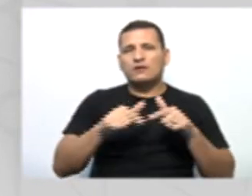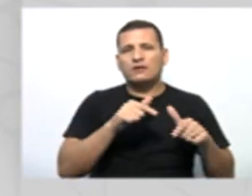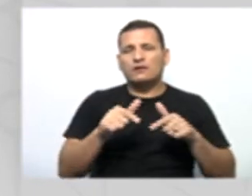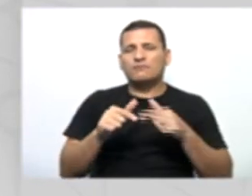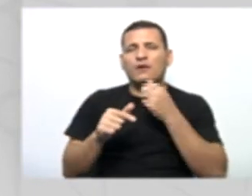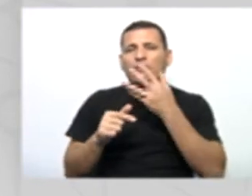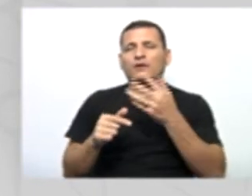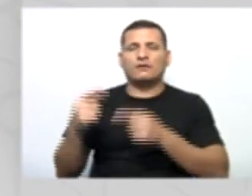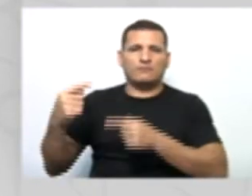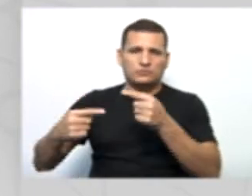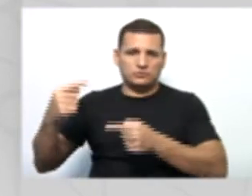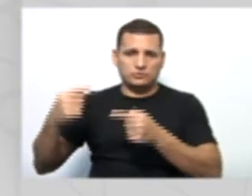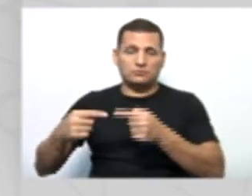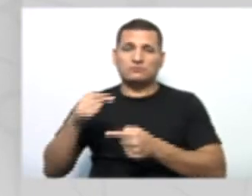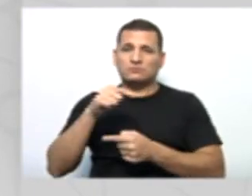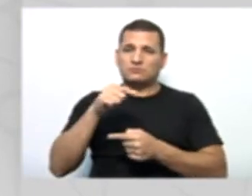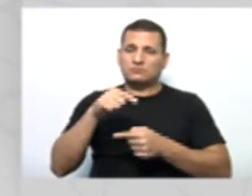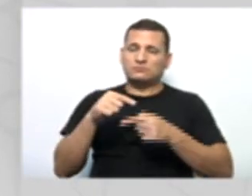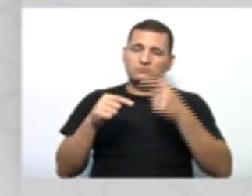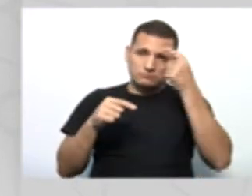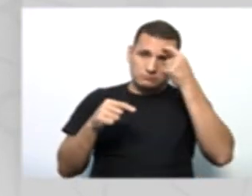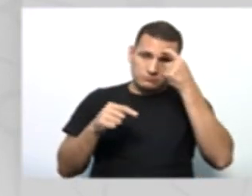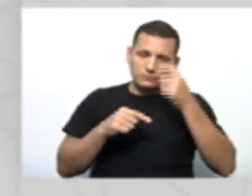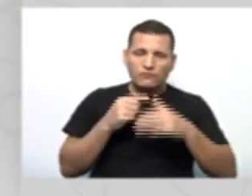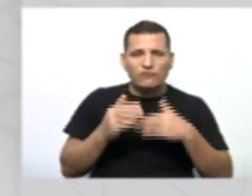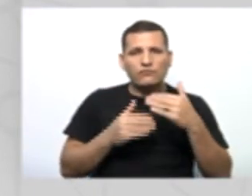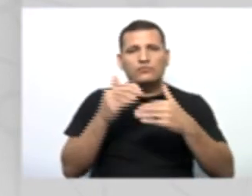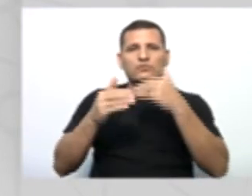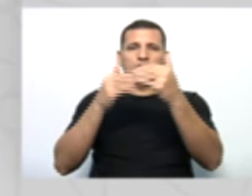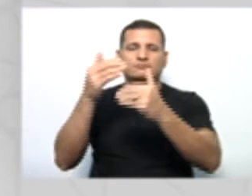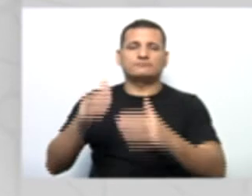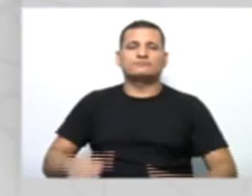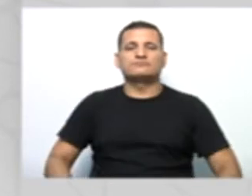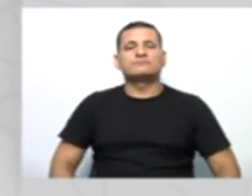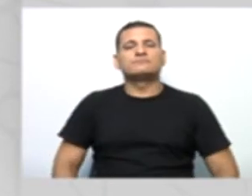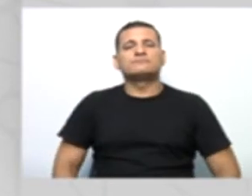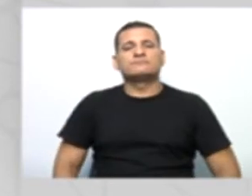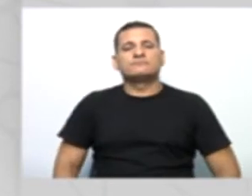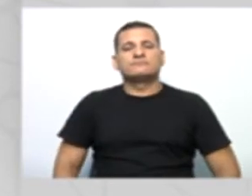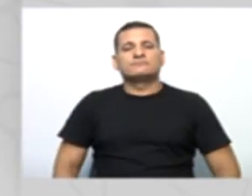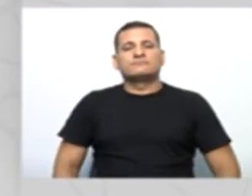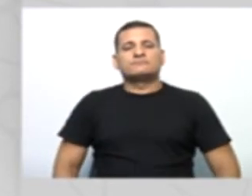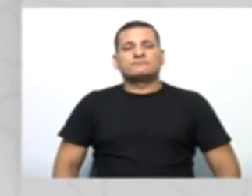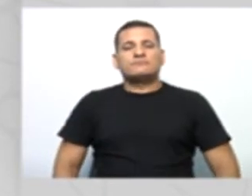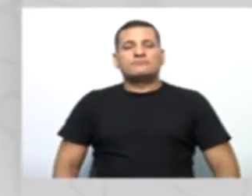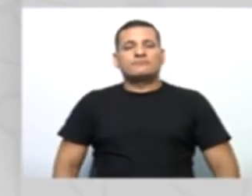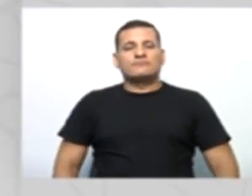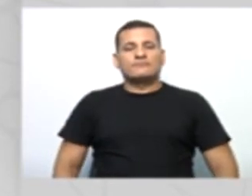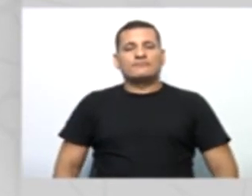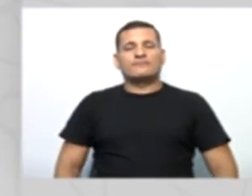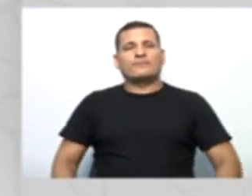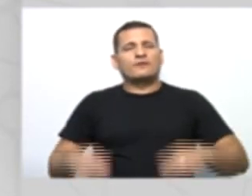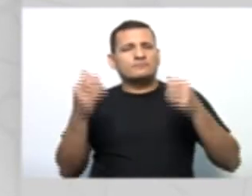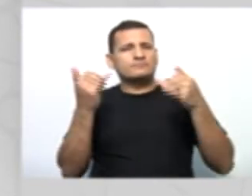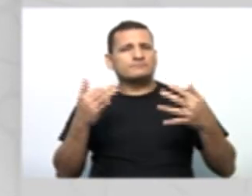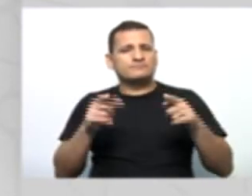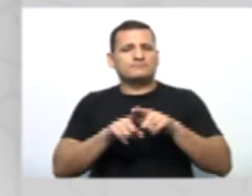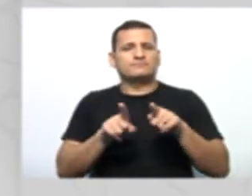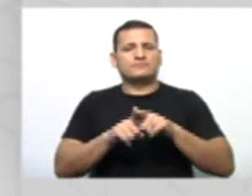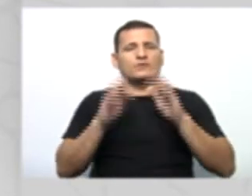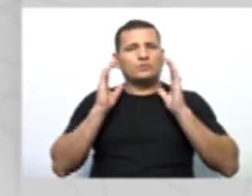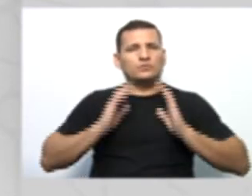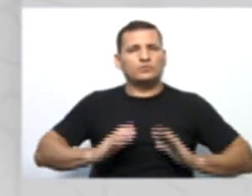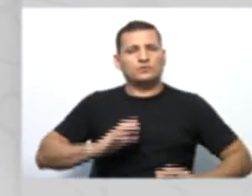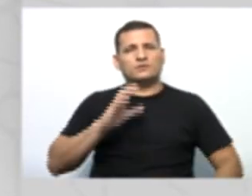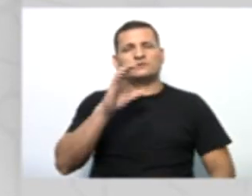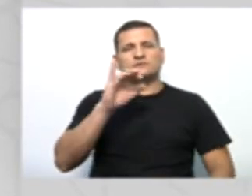polis. E essa consciência foi evoluindo a partir dos anos. Muito bem, professor Wesley. Gostaríamos que o senhor também comentasse sobre a conduta cidadã na